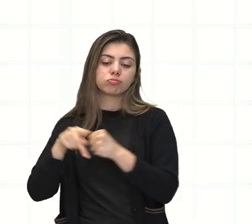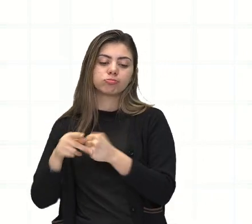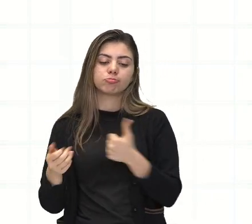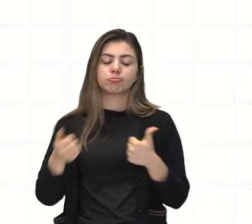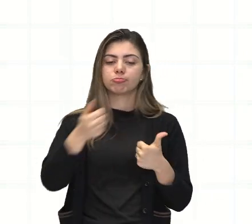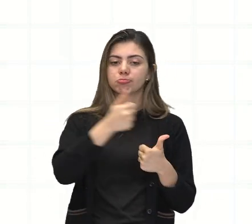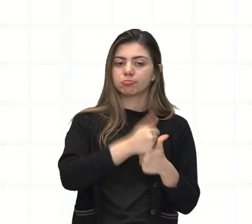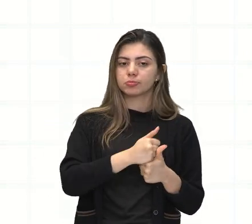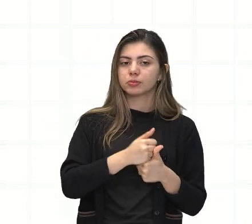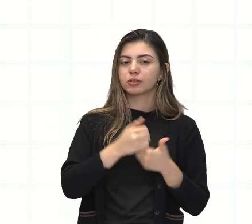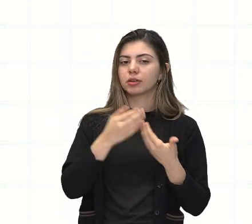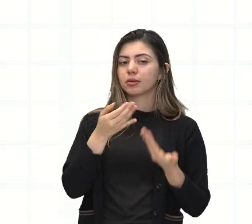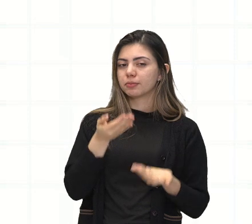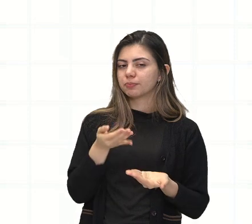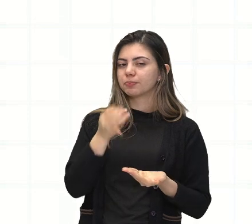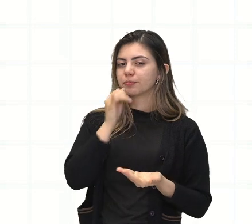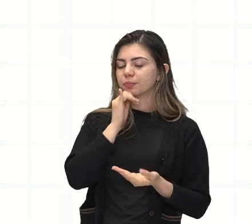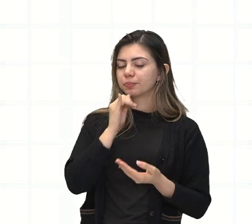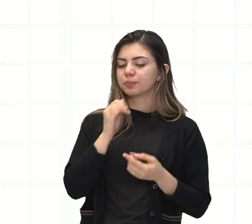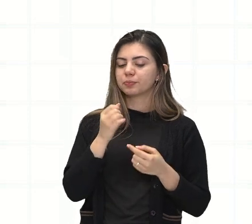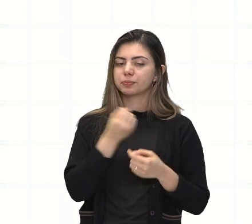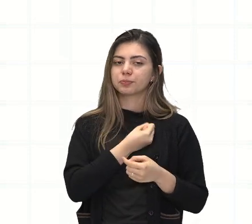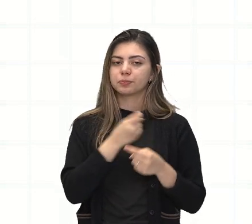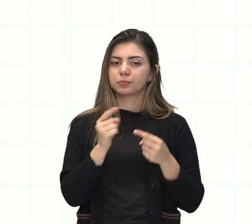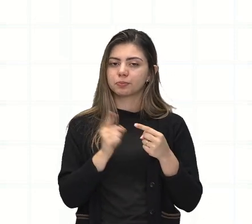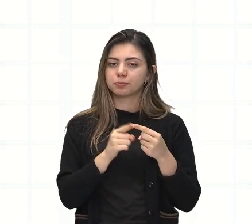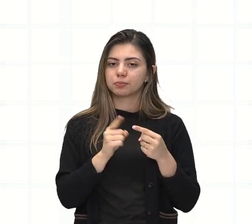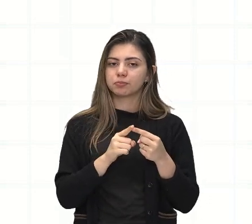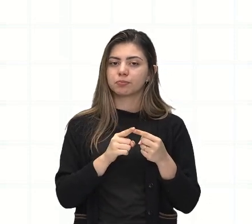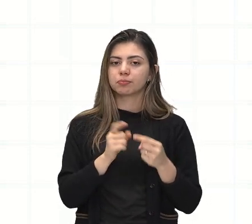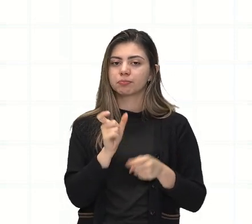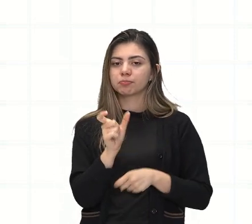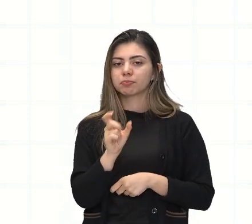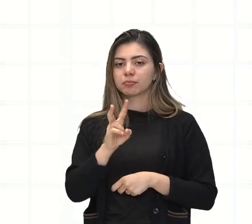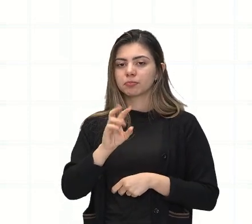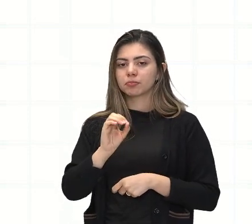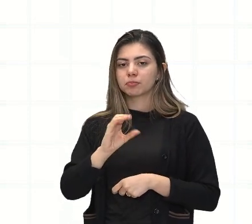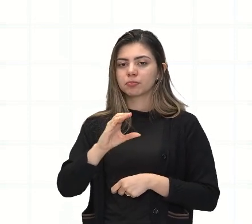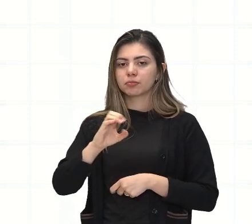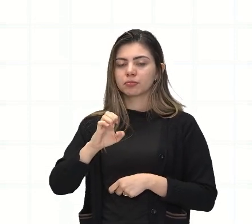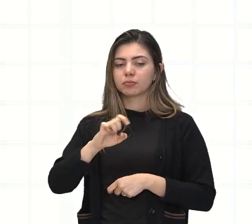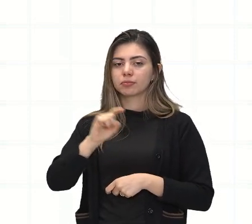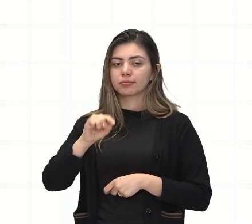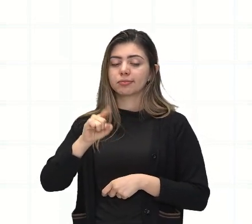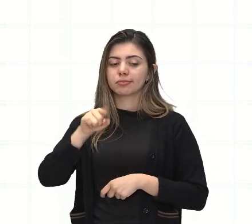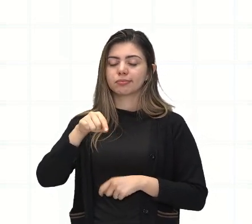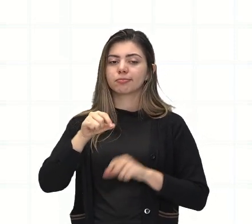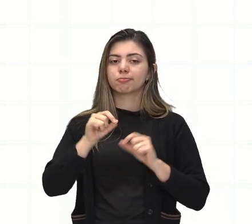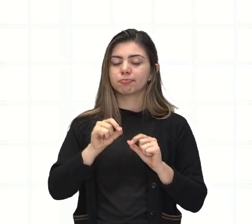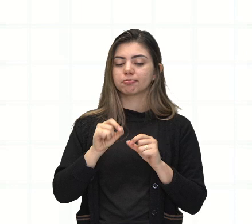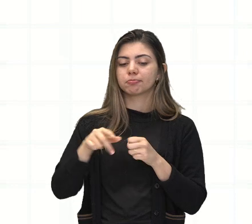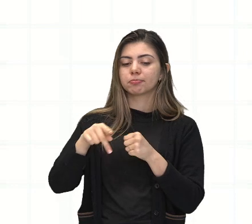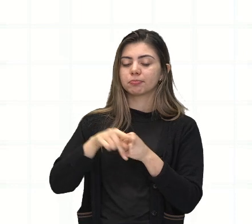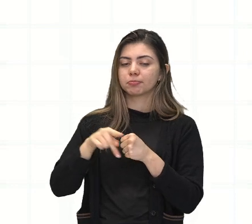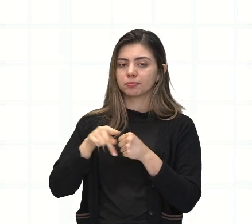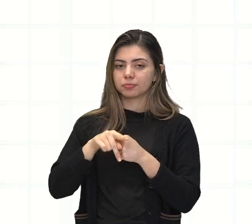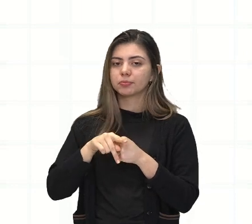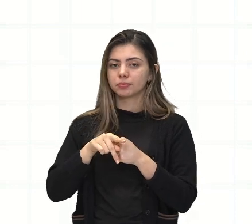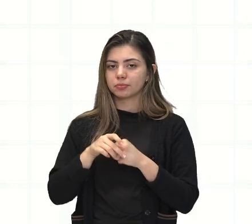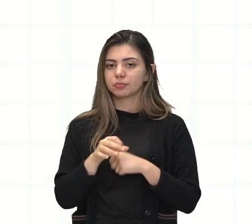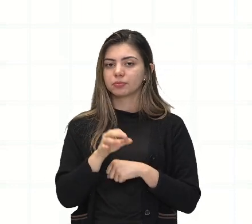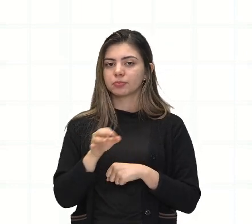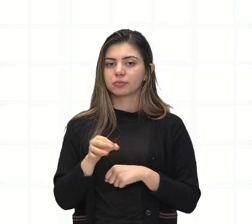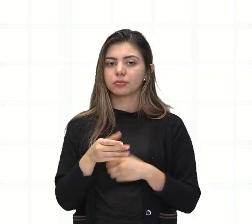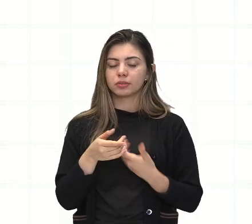No primeiro exemplo, a palavra você é um pronome que vai substituir